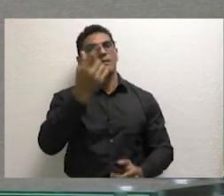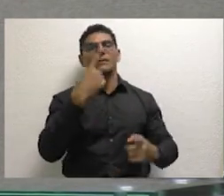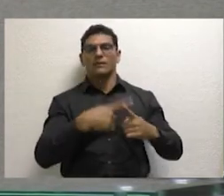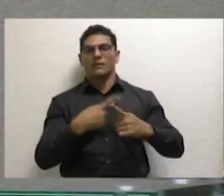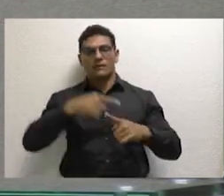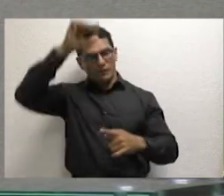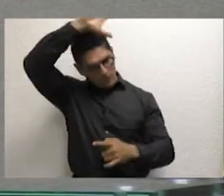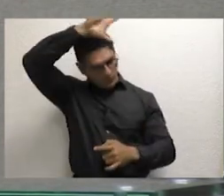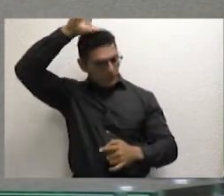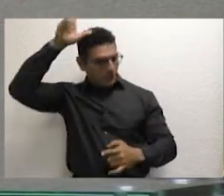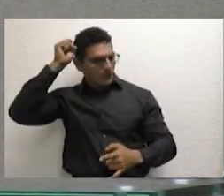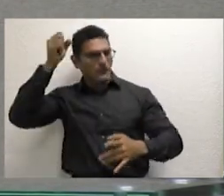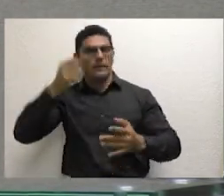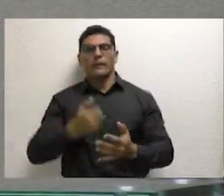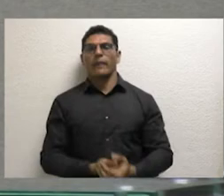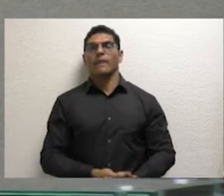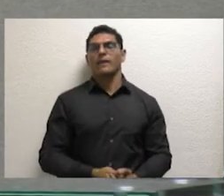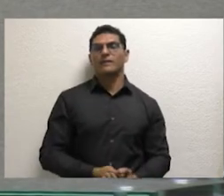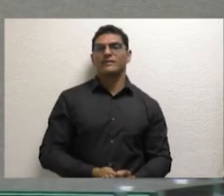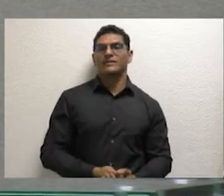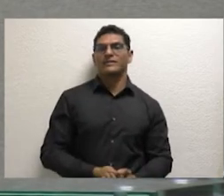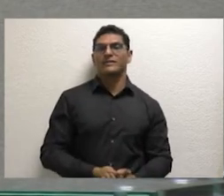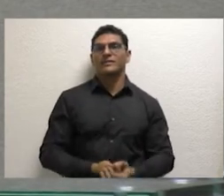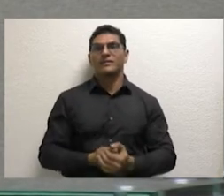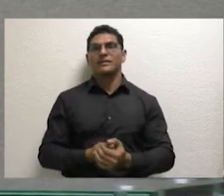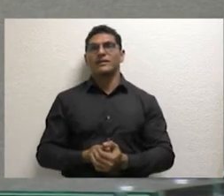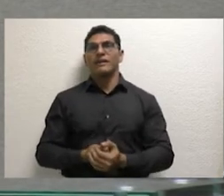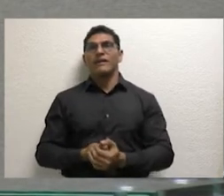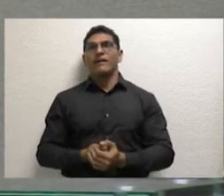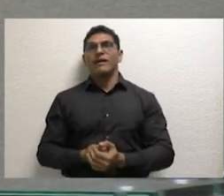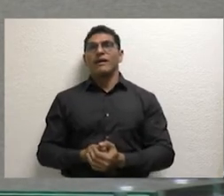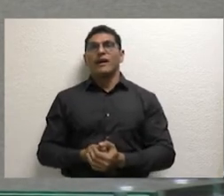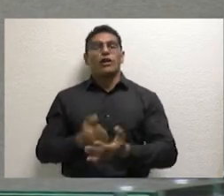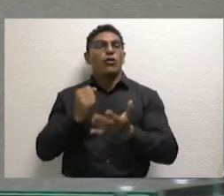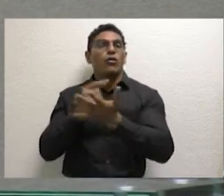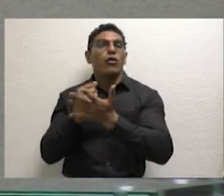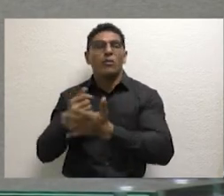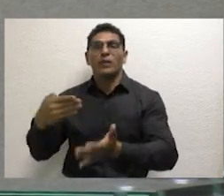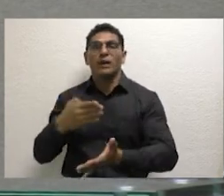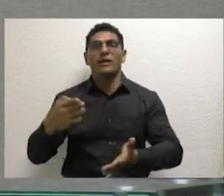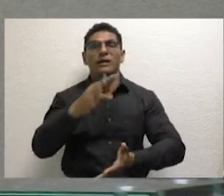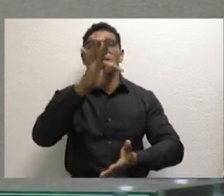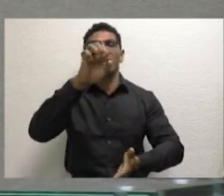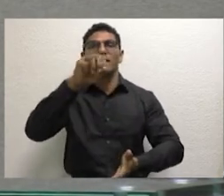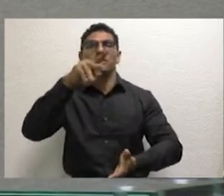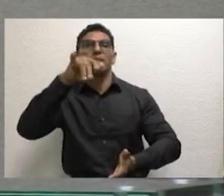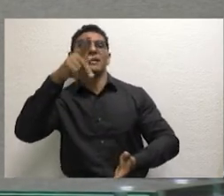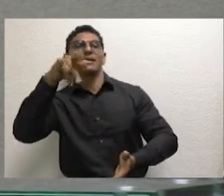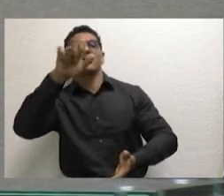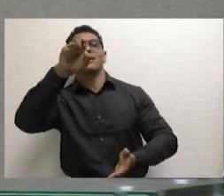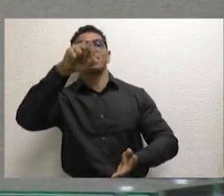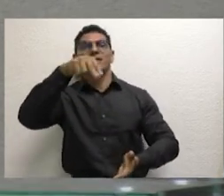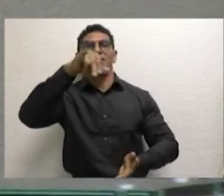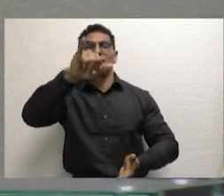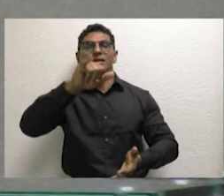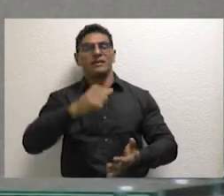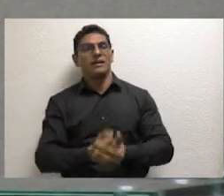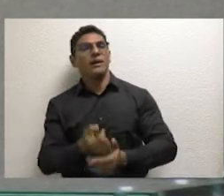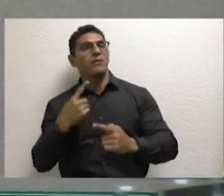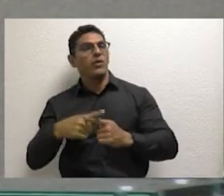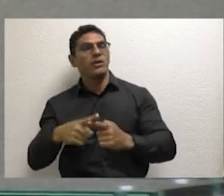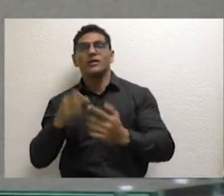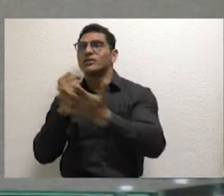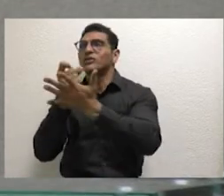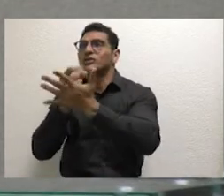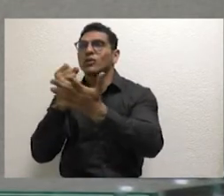o Amazonas doutor Wilson importa tambaqui o porquê que o nosso Amazonas importa farinha o porquê que